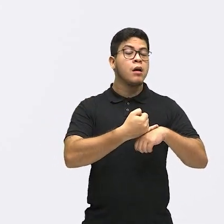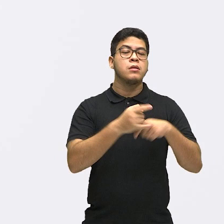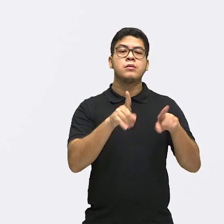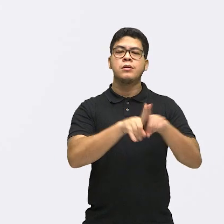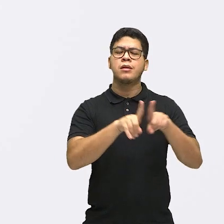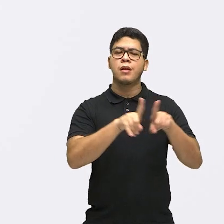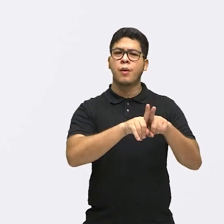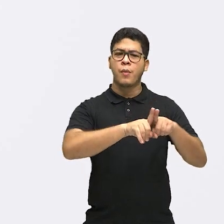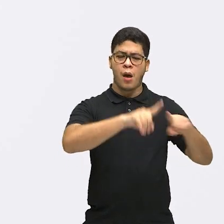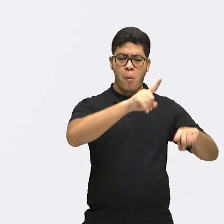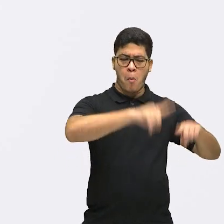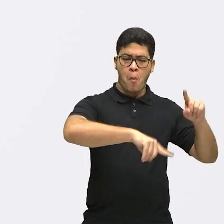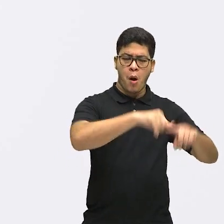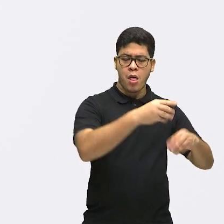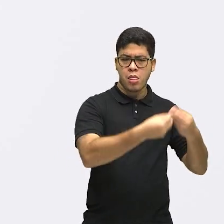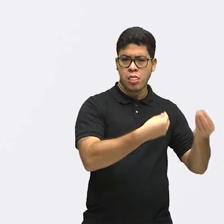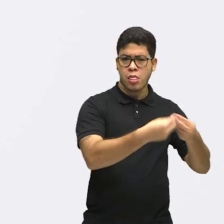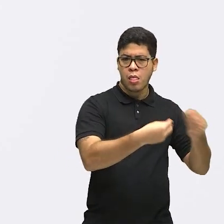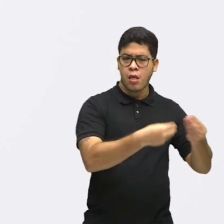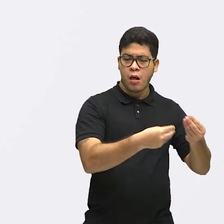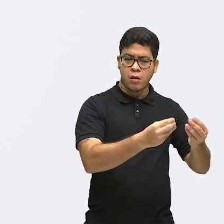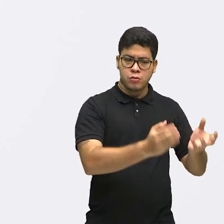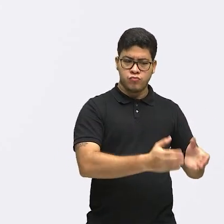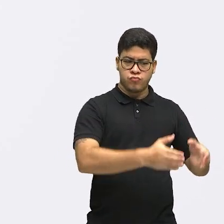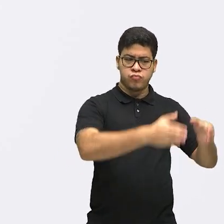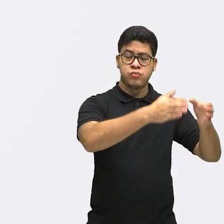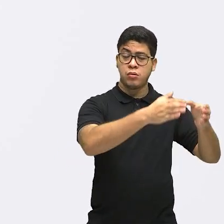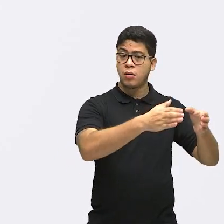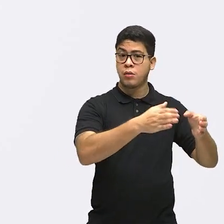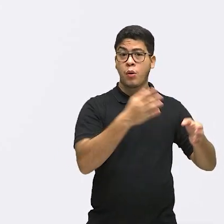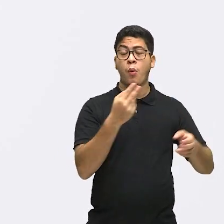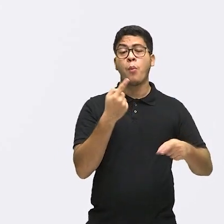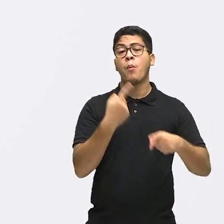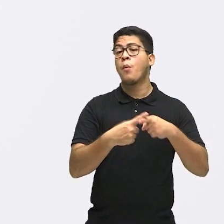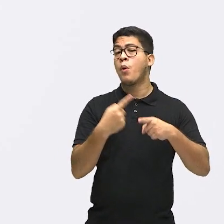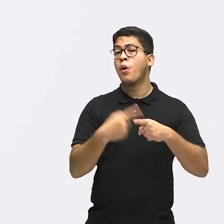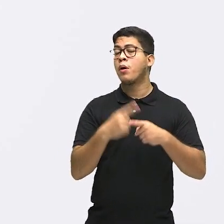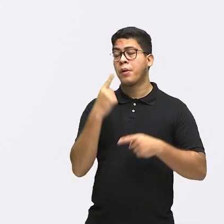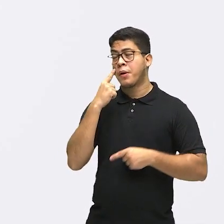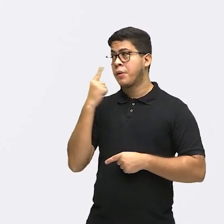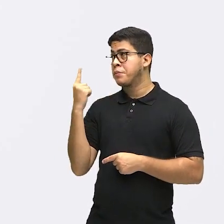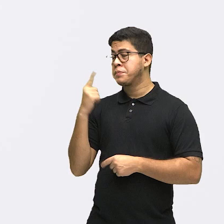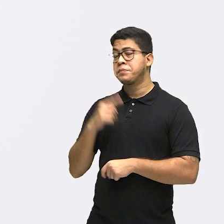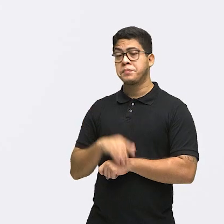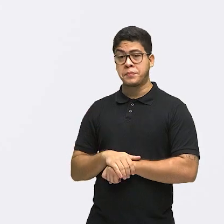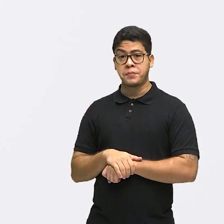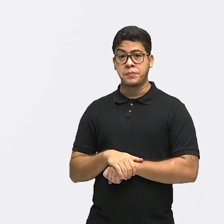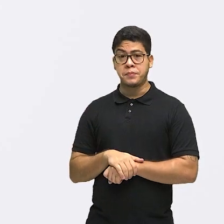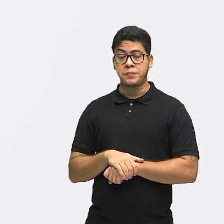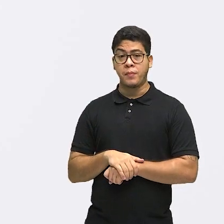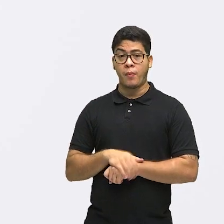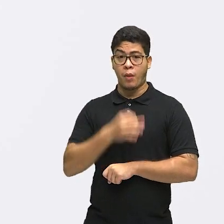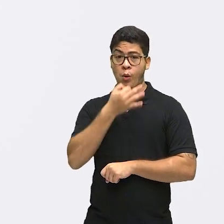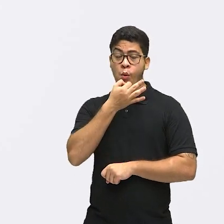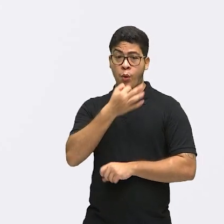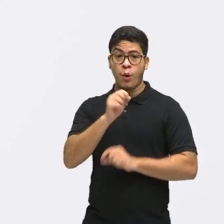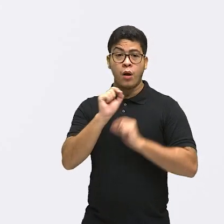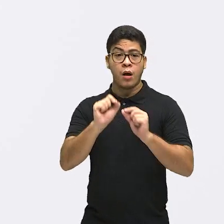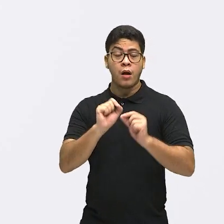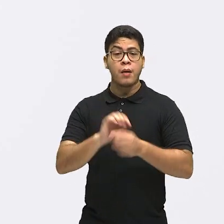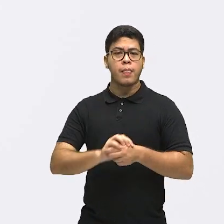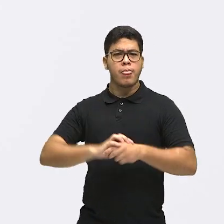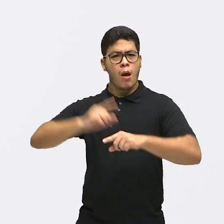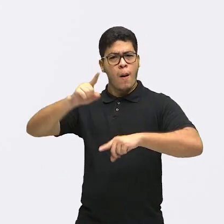conhece, também são recicláveis. Olha só por que a esponja de aço não é reciclável. Olha o nosso comentário. O material usado